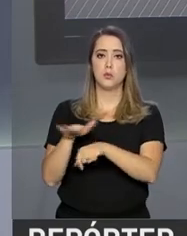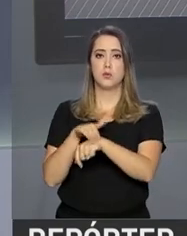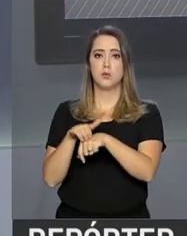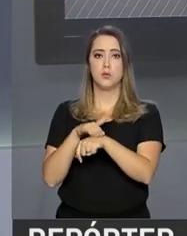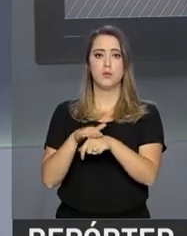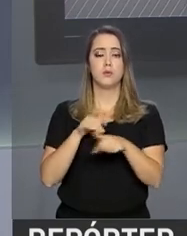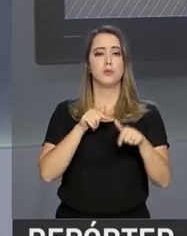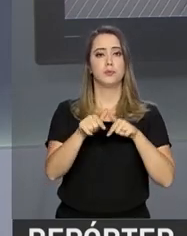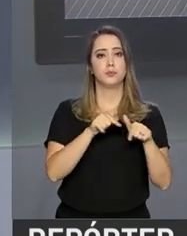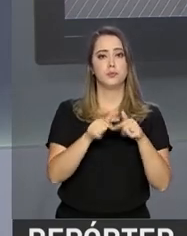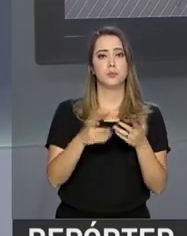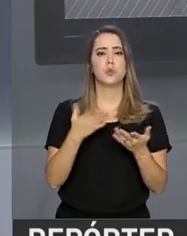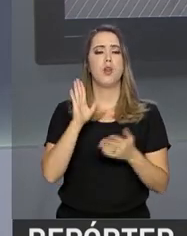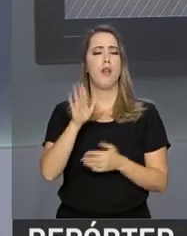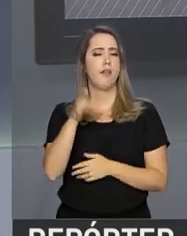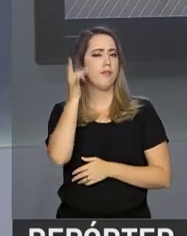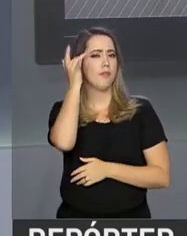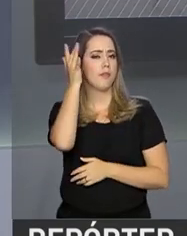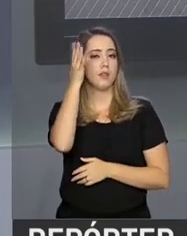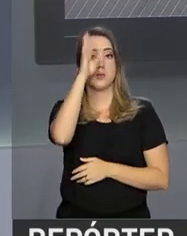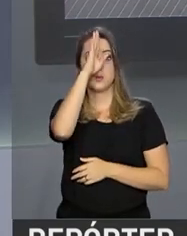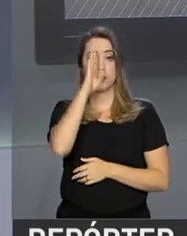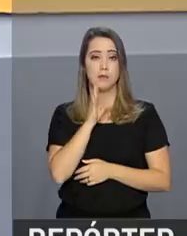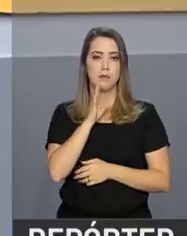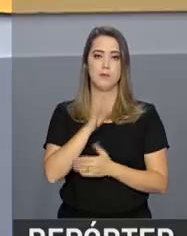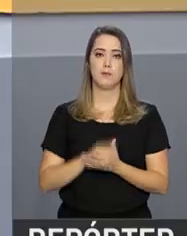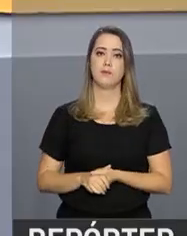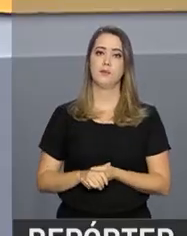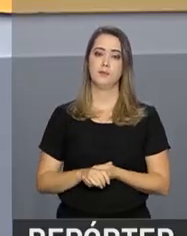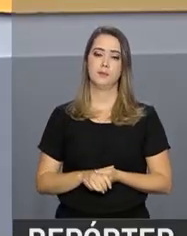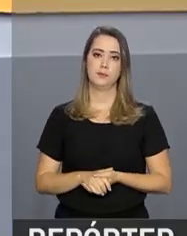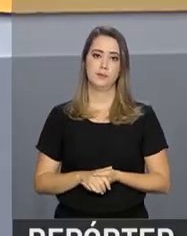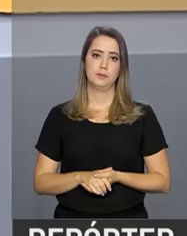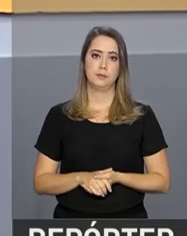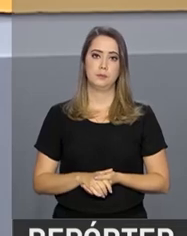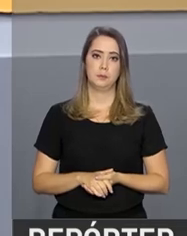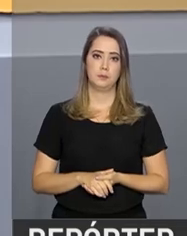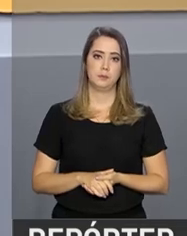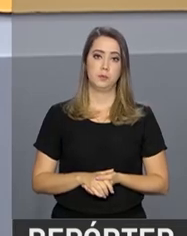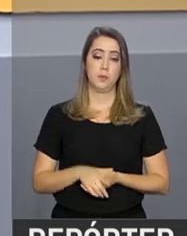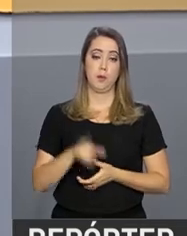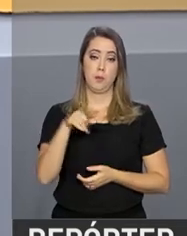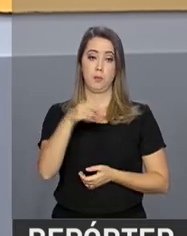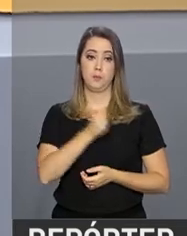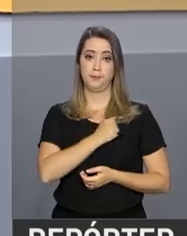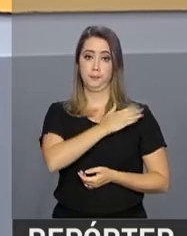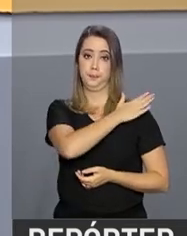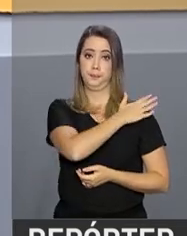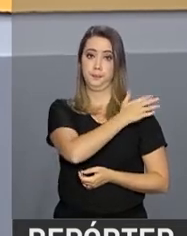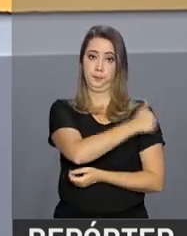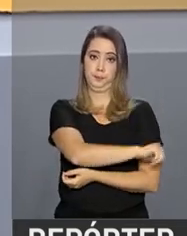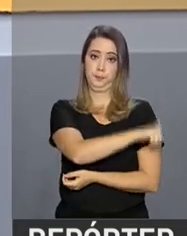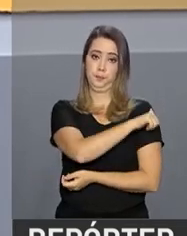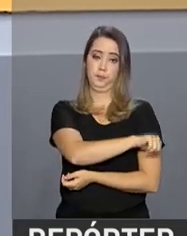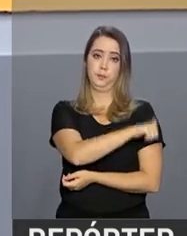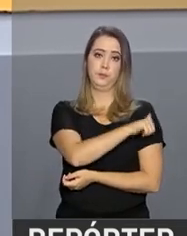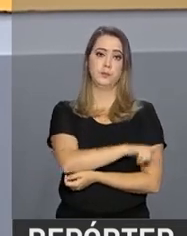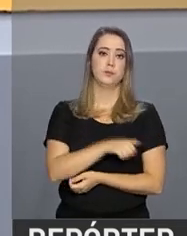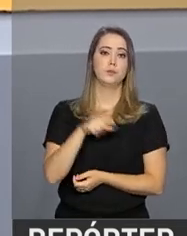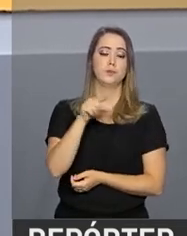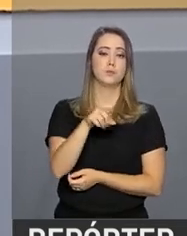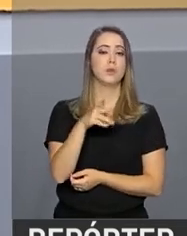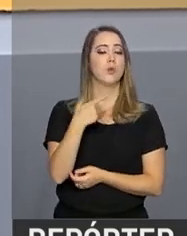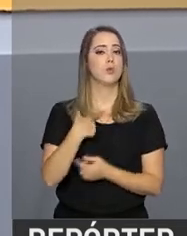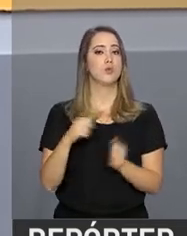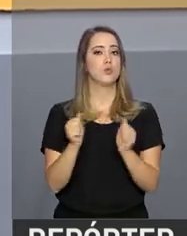para os sistemas android e o s o interventor federal na segurança do rio de janeiro geral braga neto